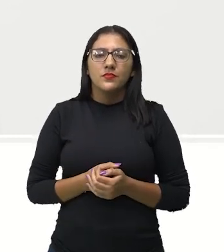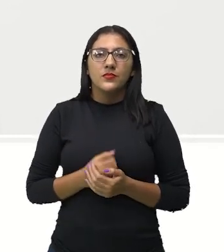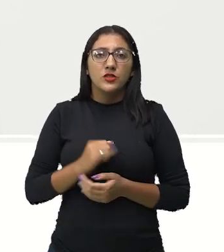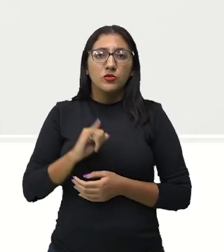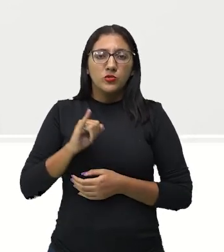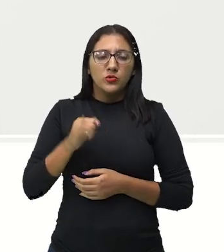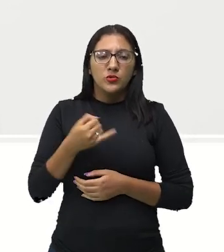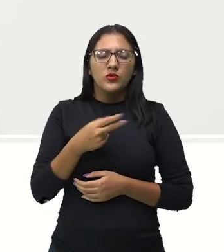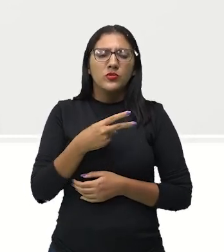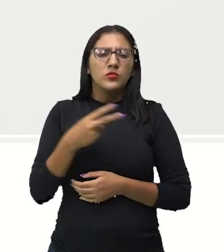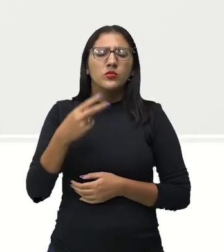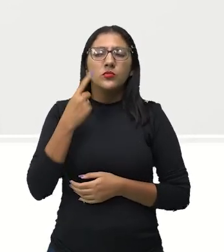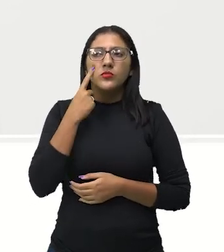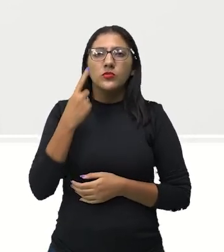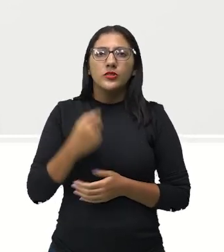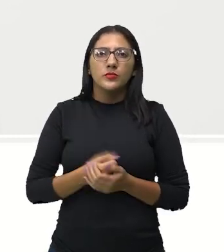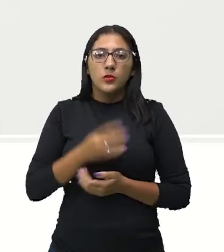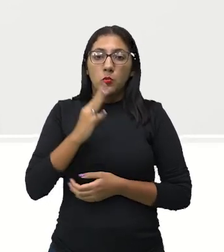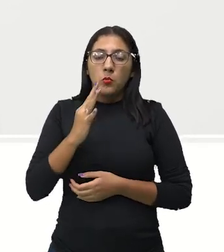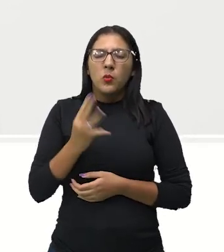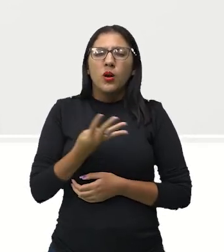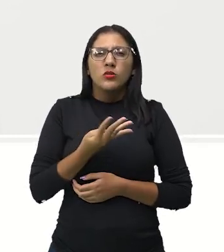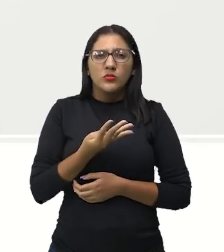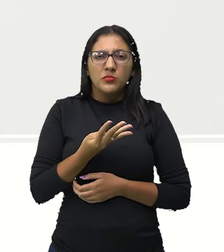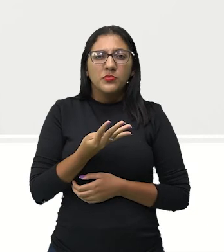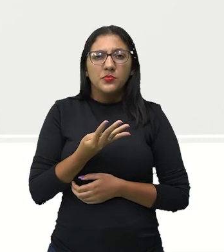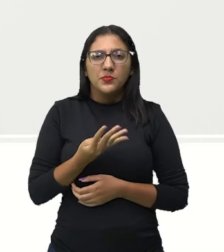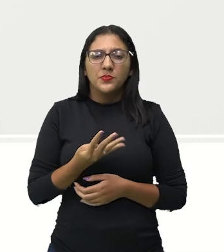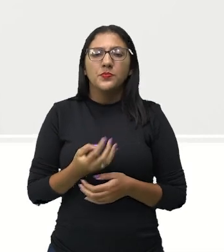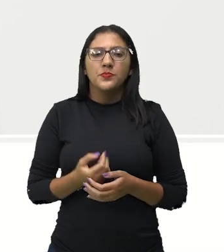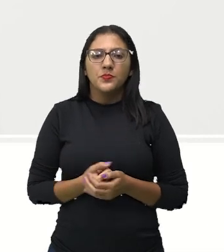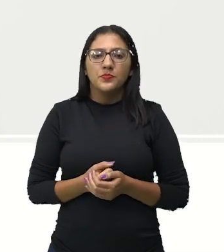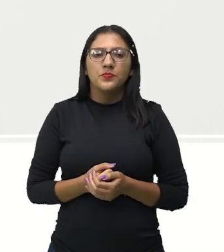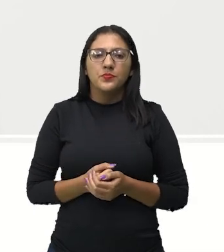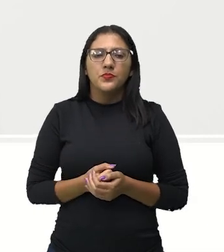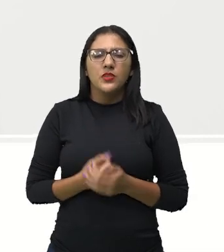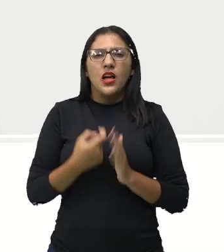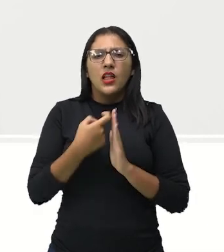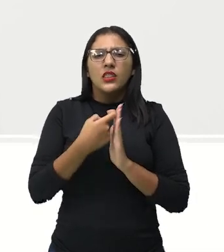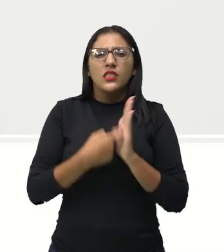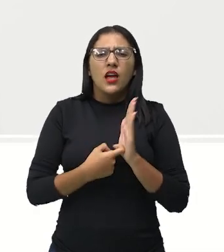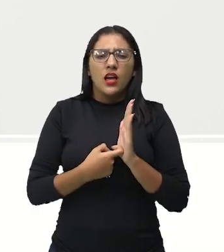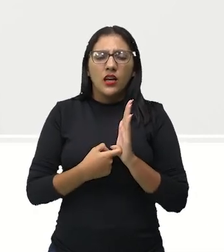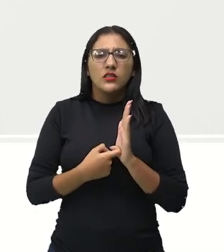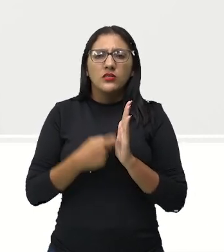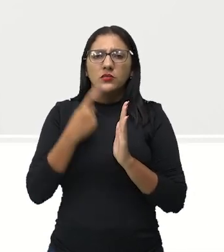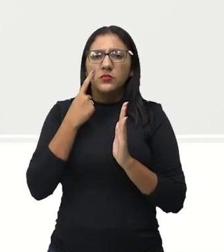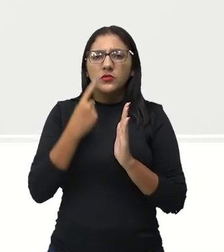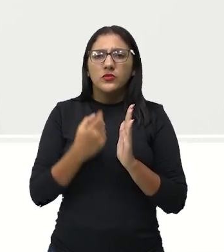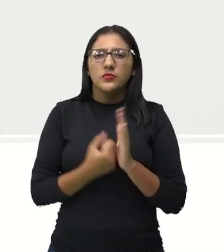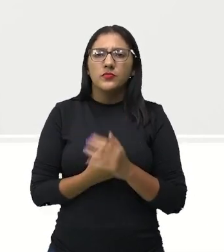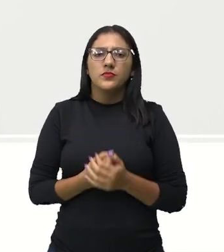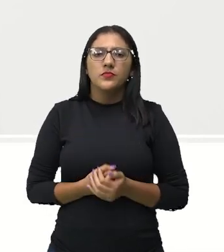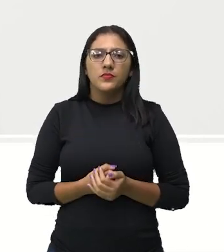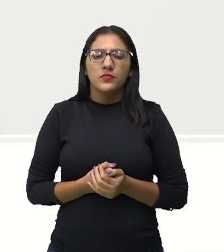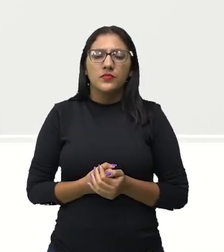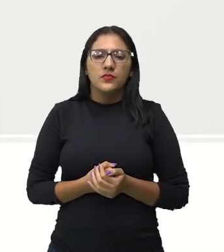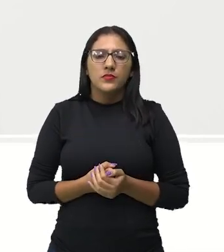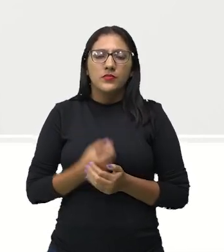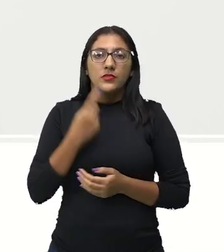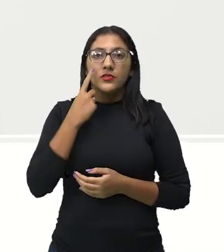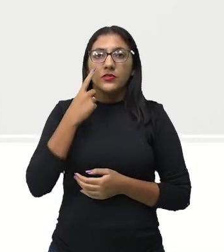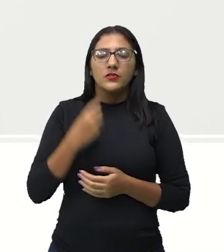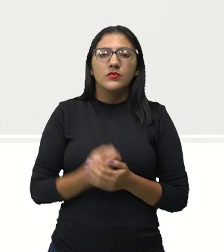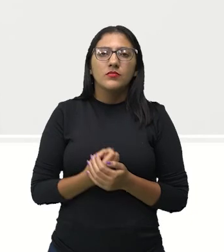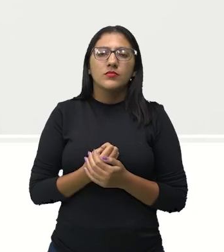o capital. Quanto é o capital? 4.000. Quanto é a taxa? A taxa, 3%, que é a mesma coisa